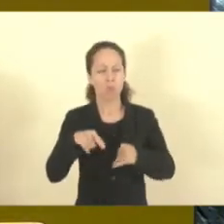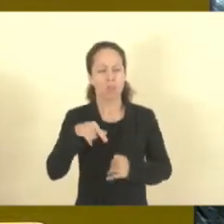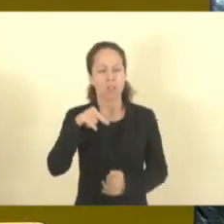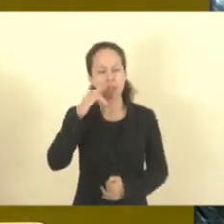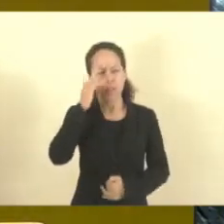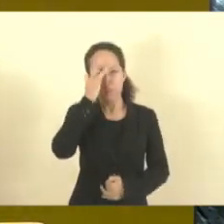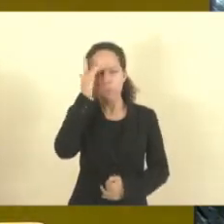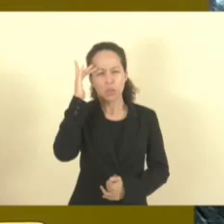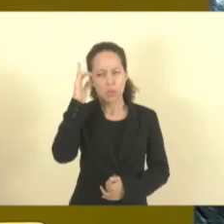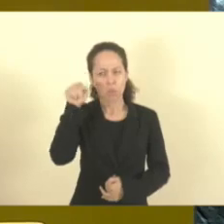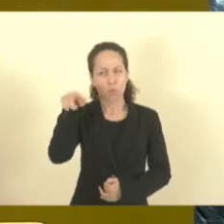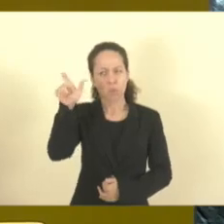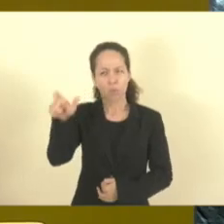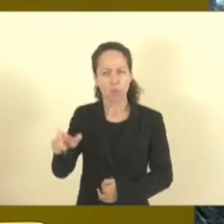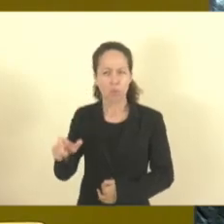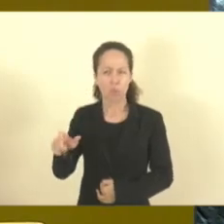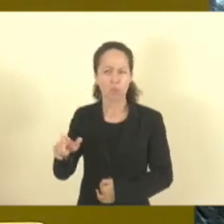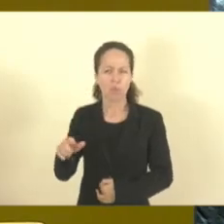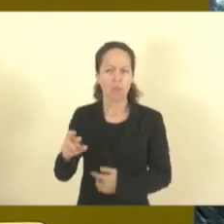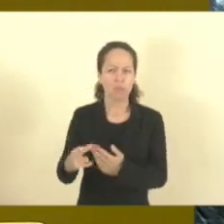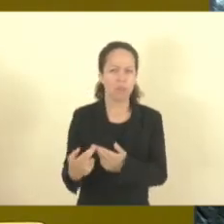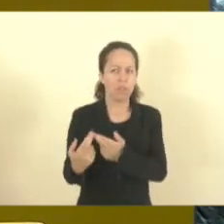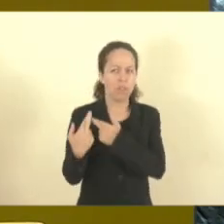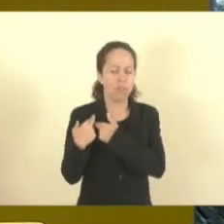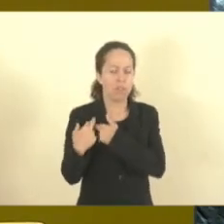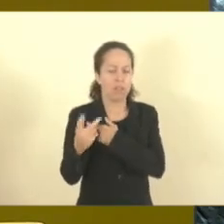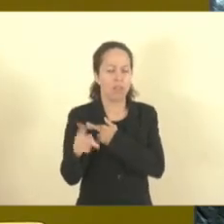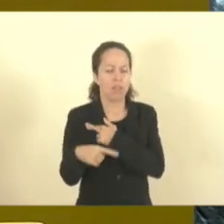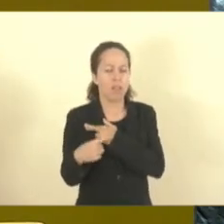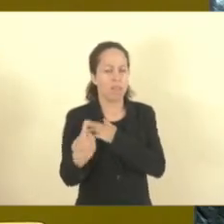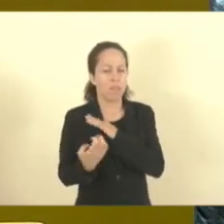a pessoa desse empresário que você citou, o Marcelo,